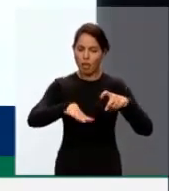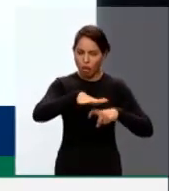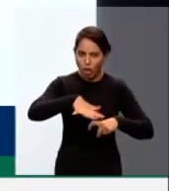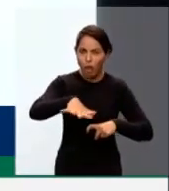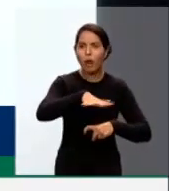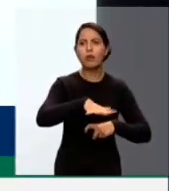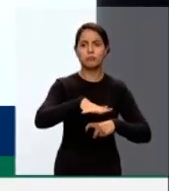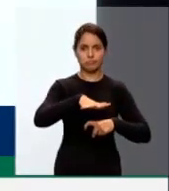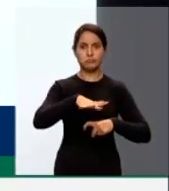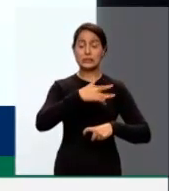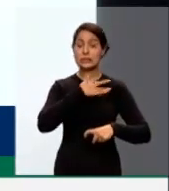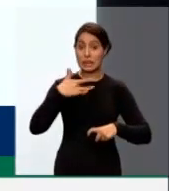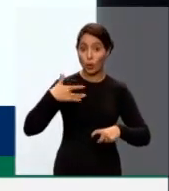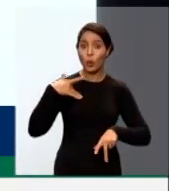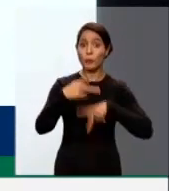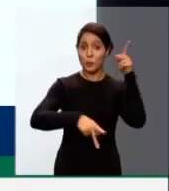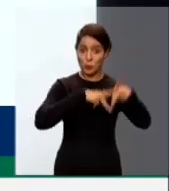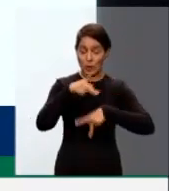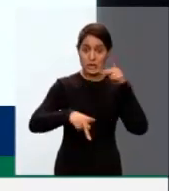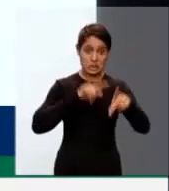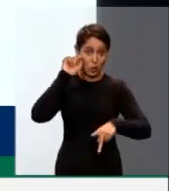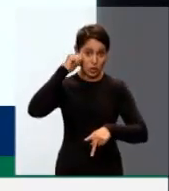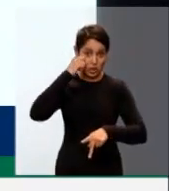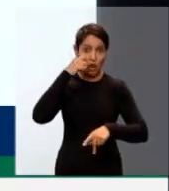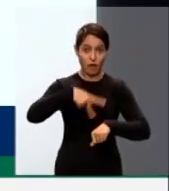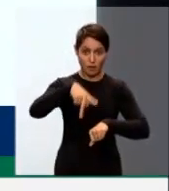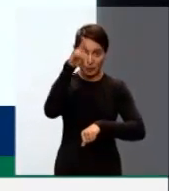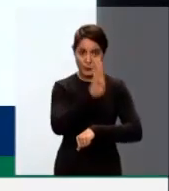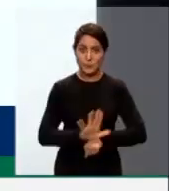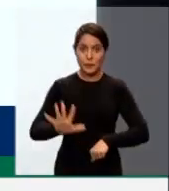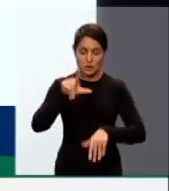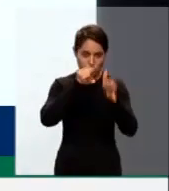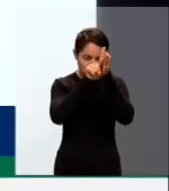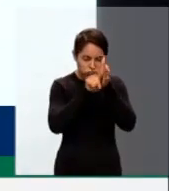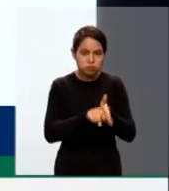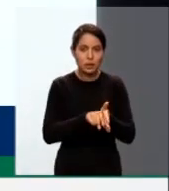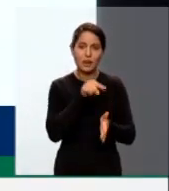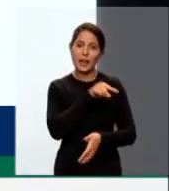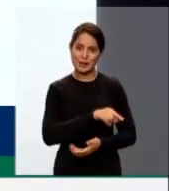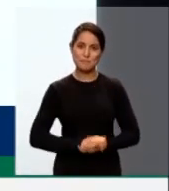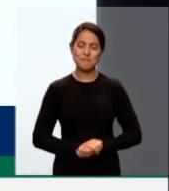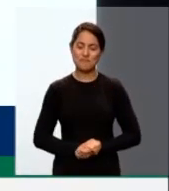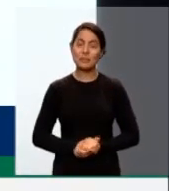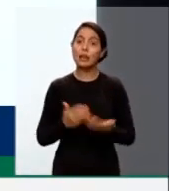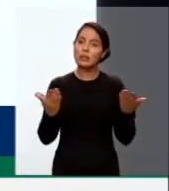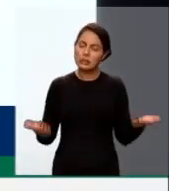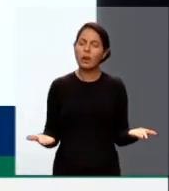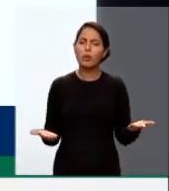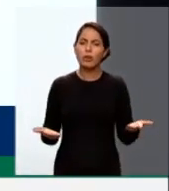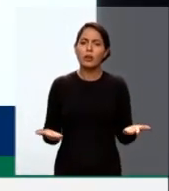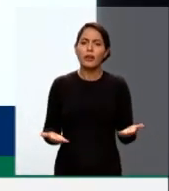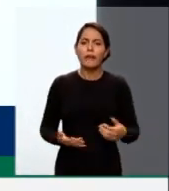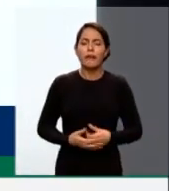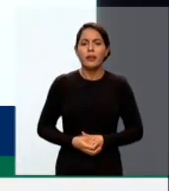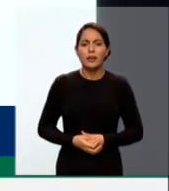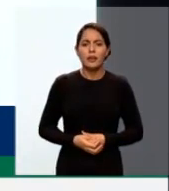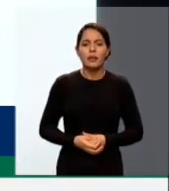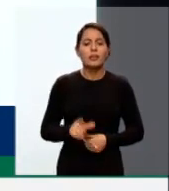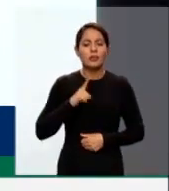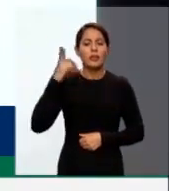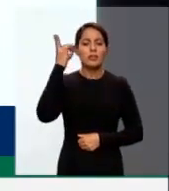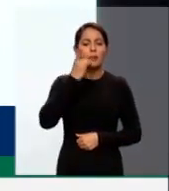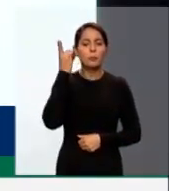da política de saúde da população negra do Brasil. Antes de passar para a deputada